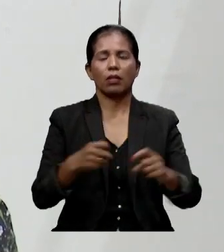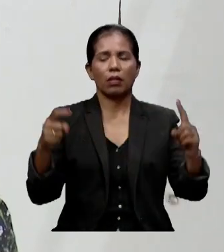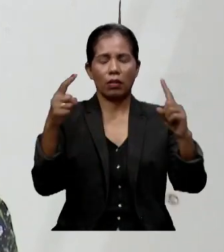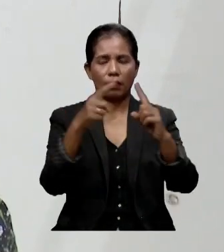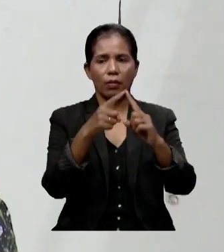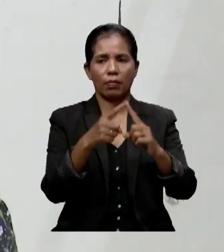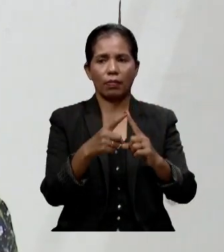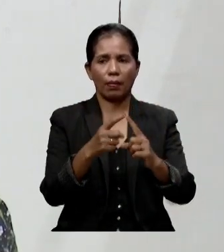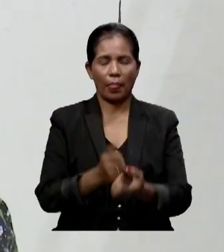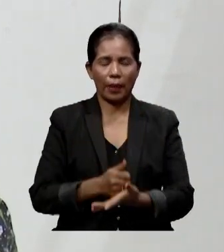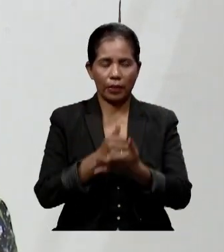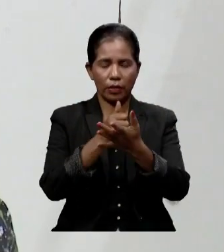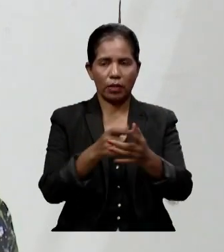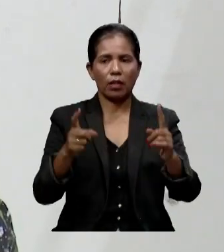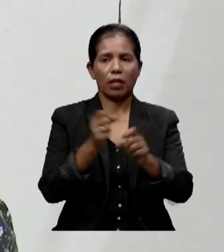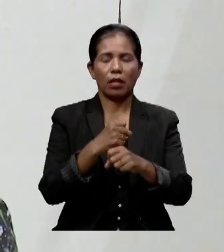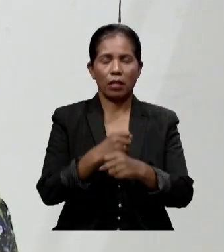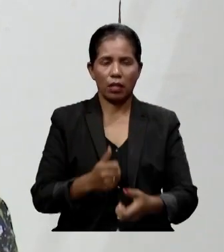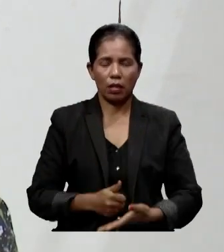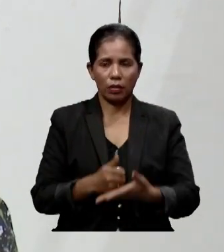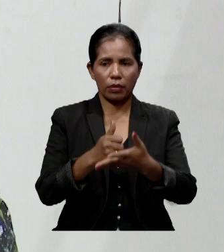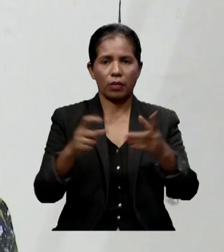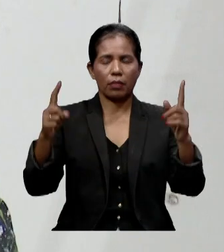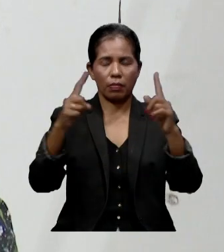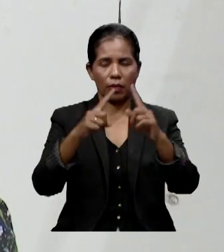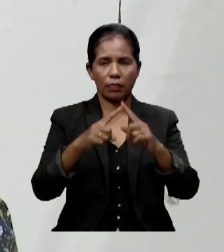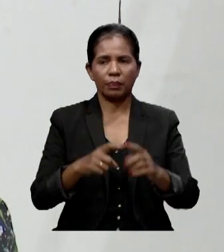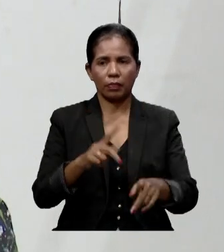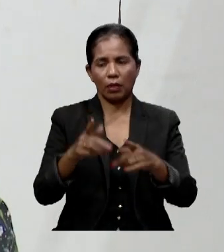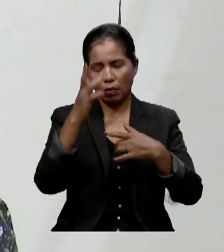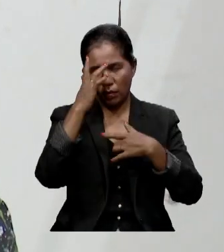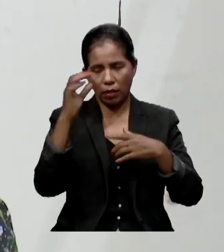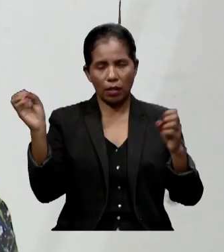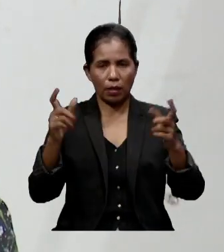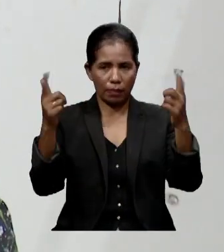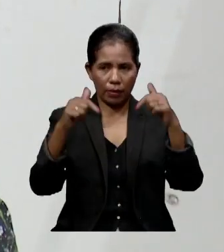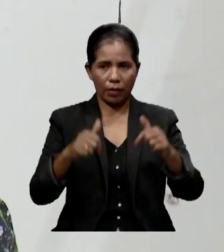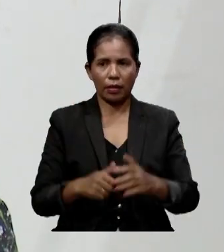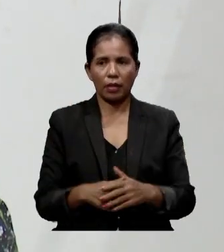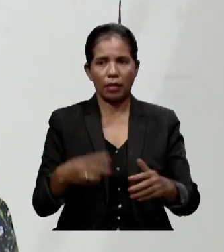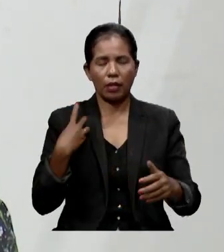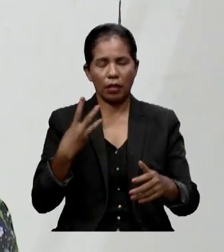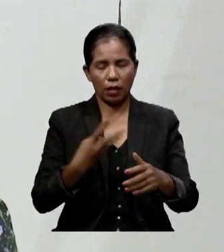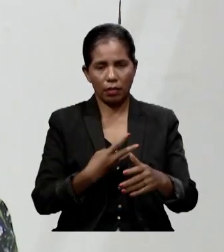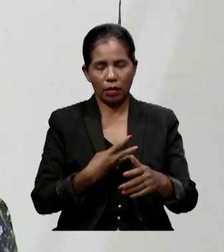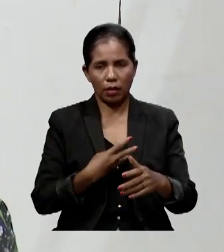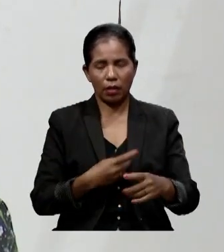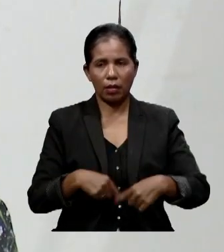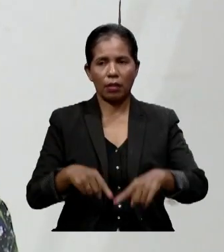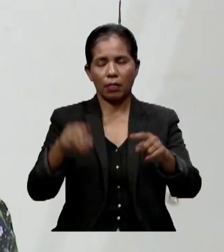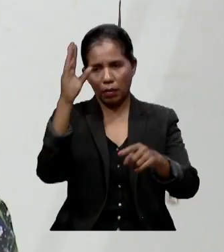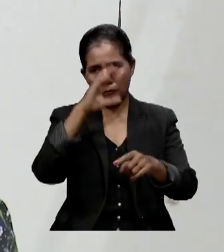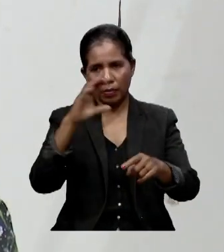ba caso refere e halal tratamento e care paciente ne la mai bai bain ami ba